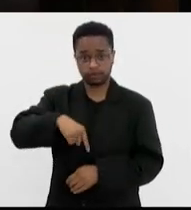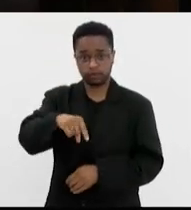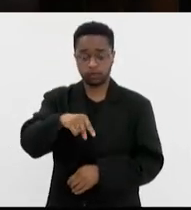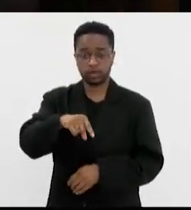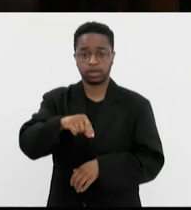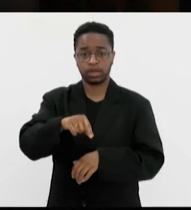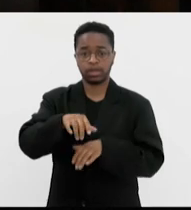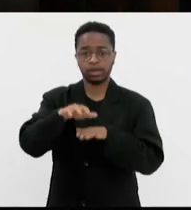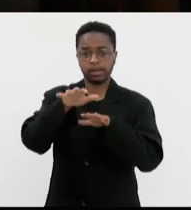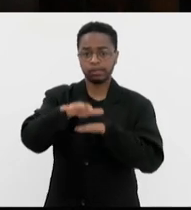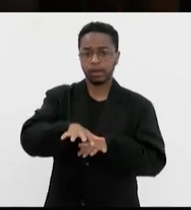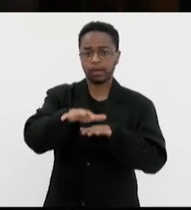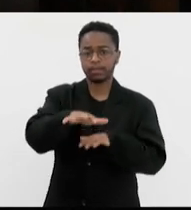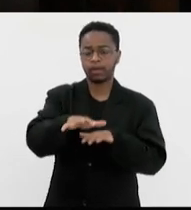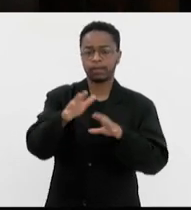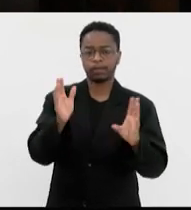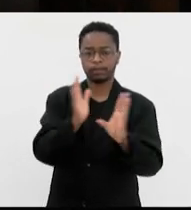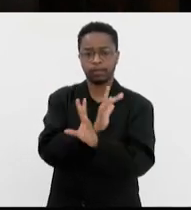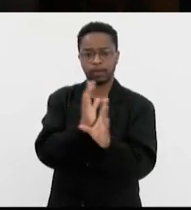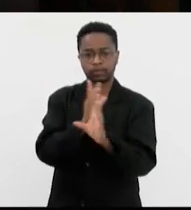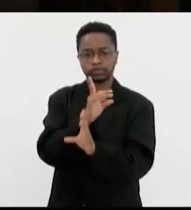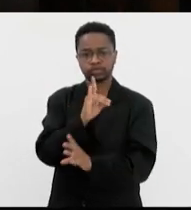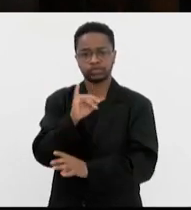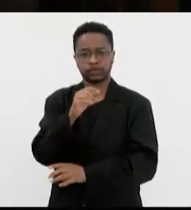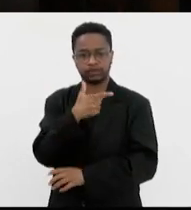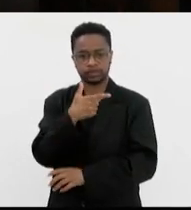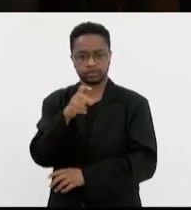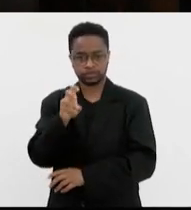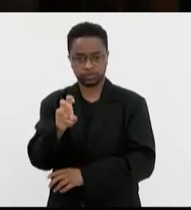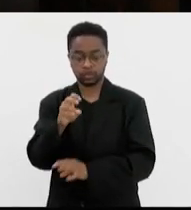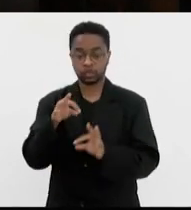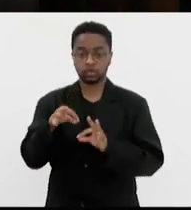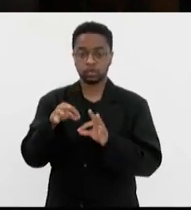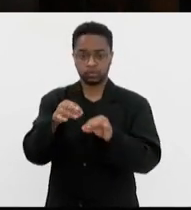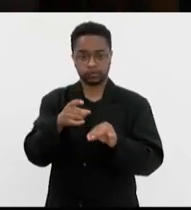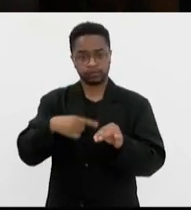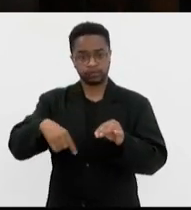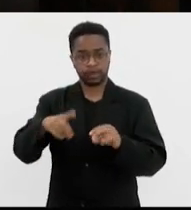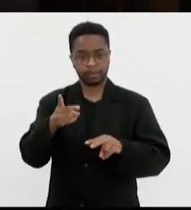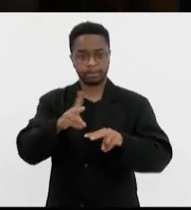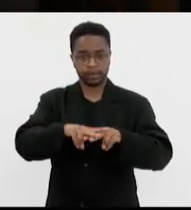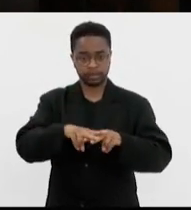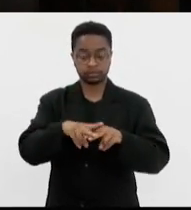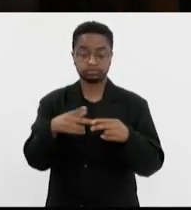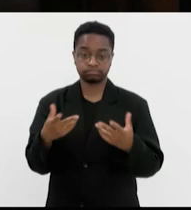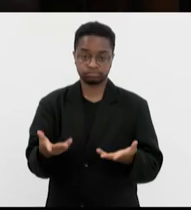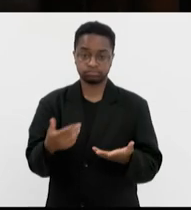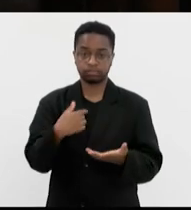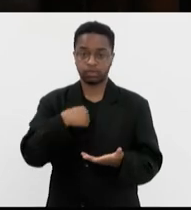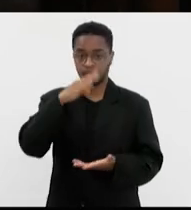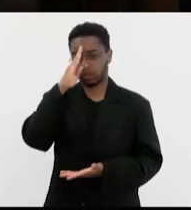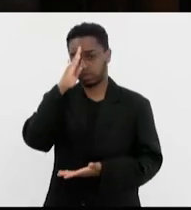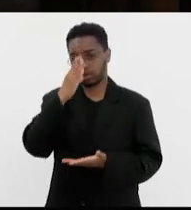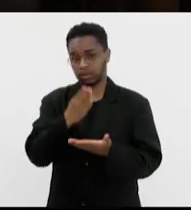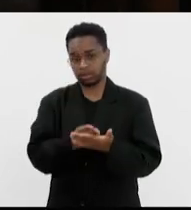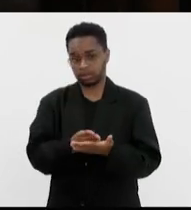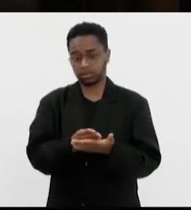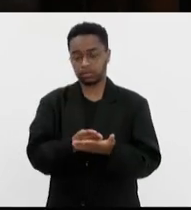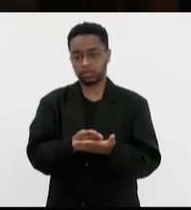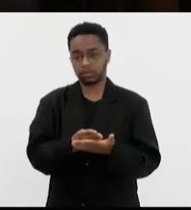que iriam participar da manifestação no dia 25 iriam todas presas. Quer dizer, acho que o